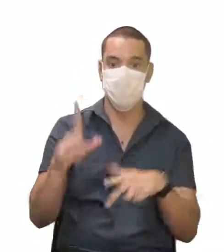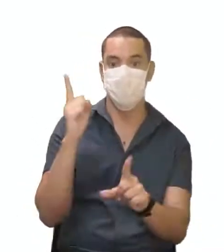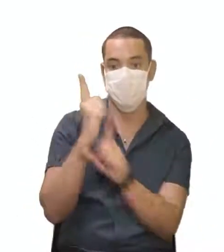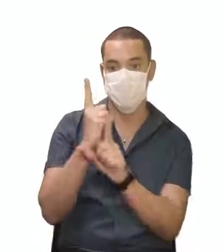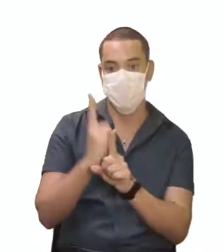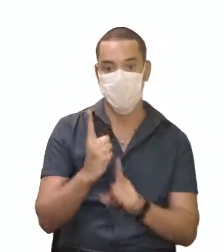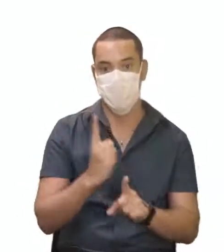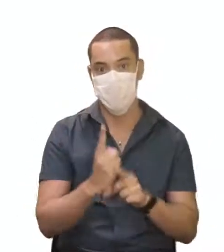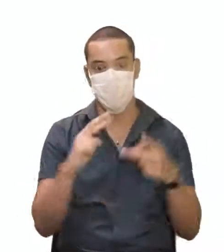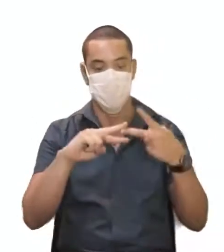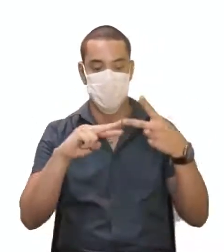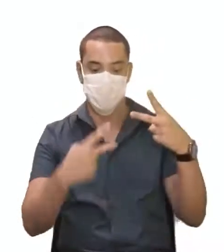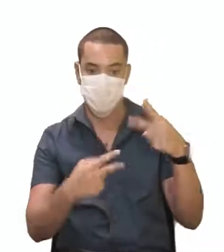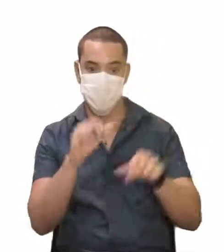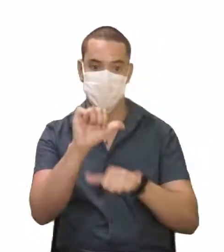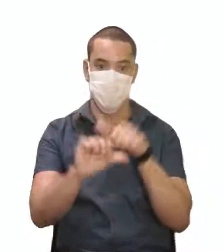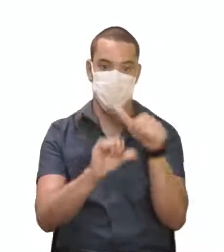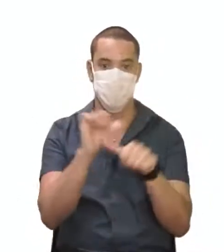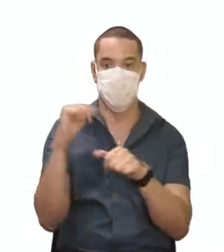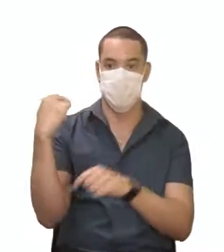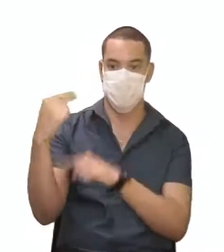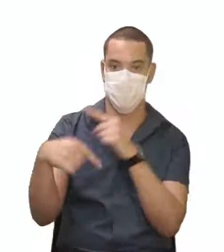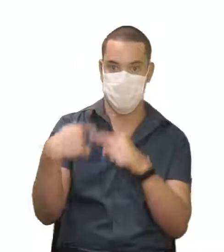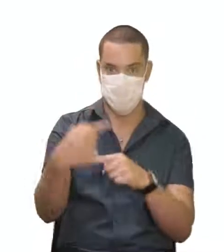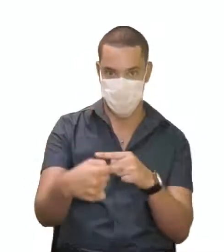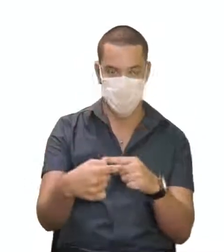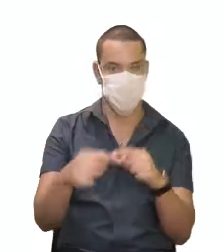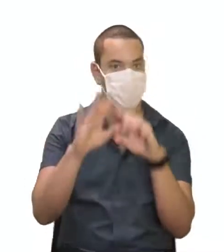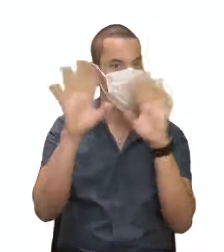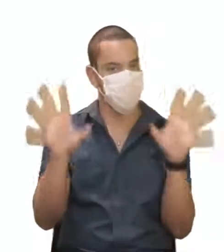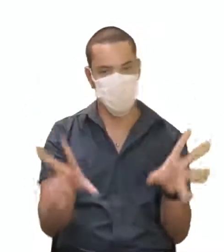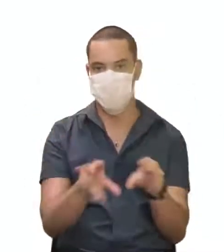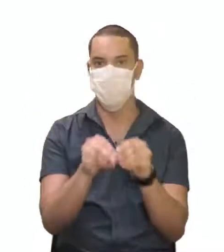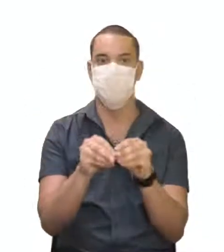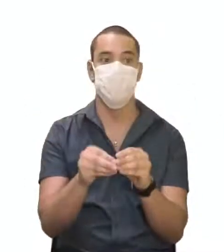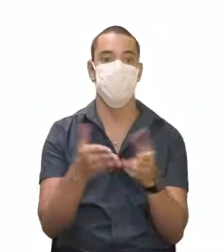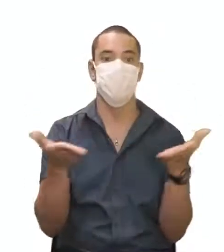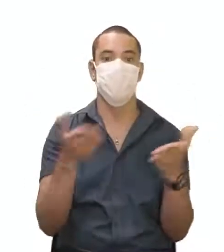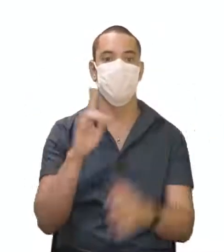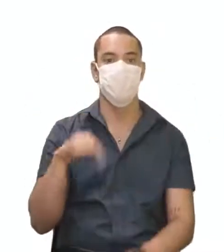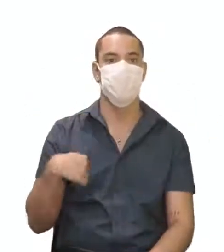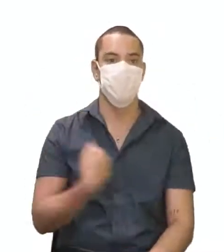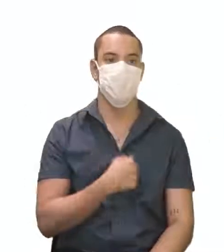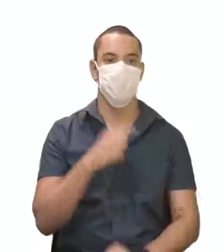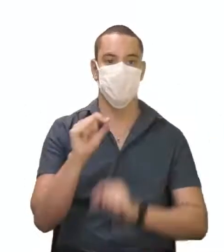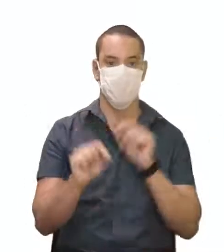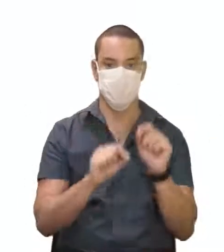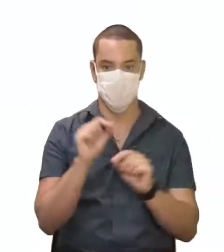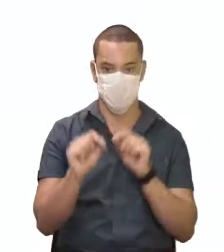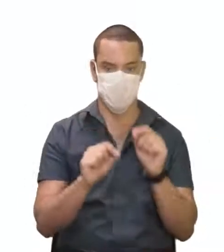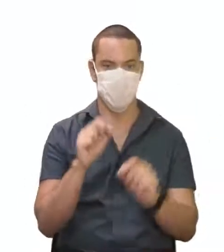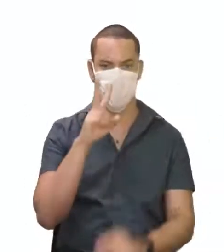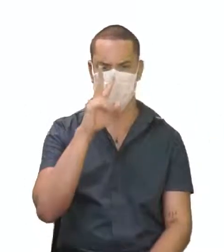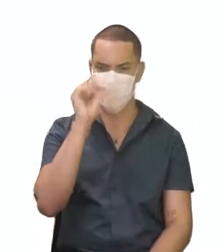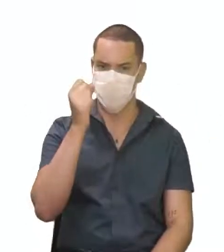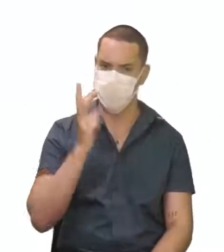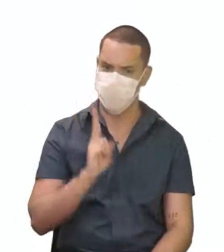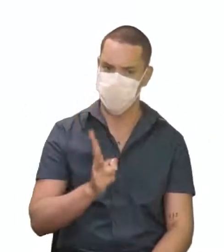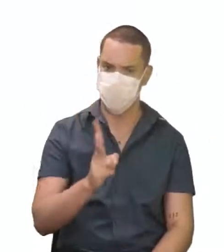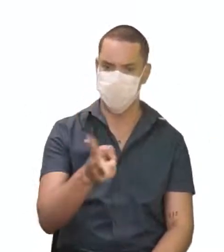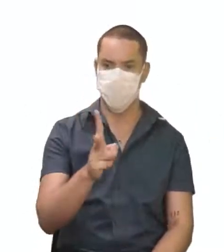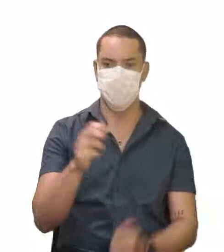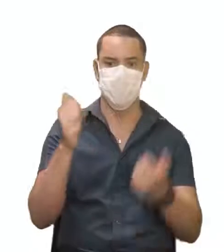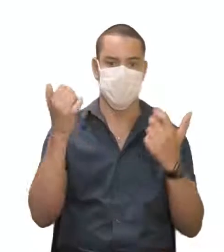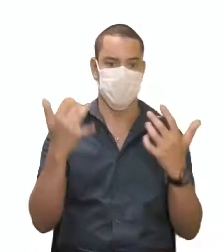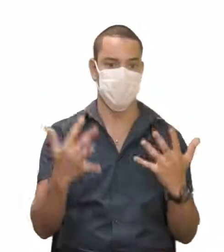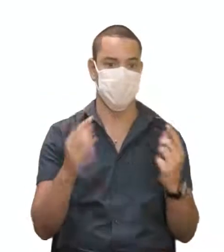anomalia ligada a cada herança. E é isso aí, galera. Nós vamos agora nessa pegada forte aqui,